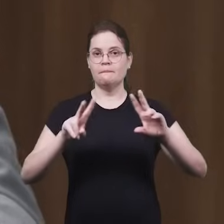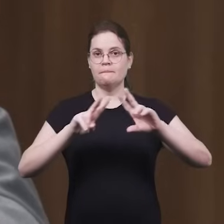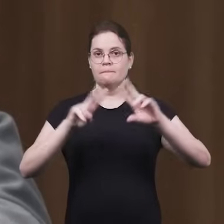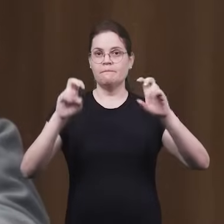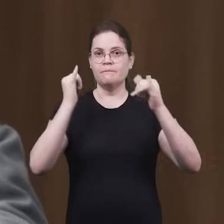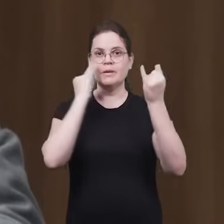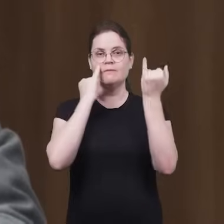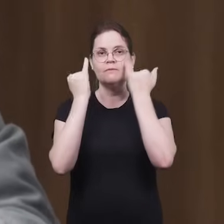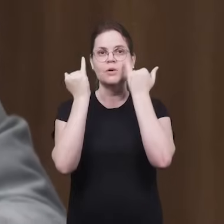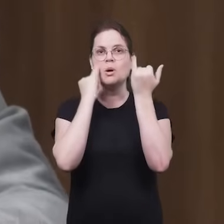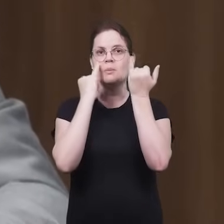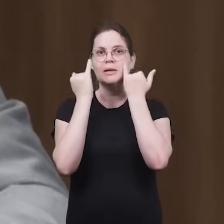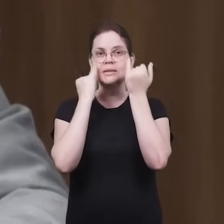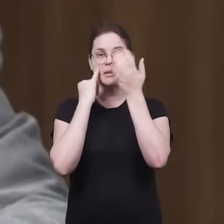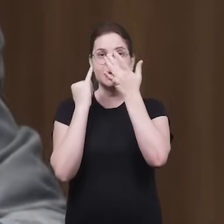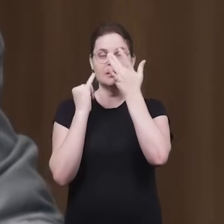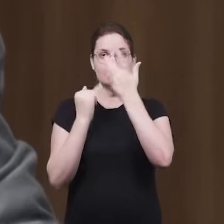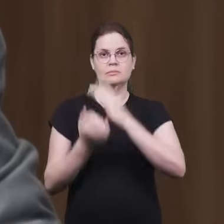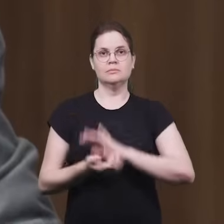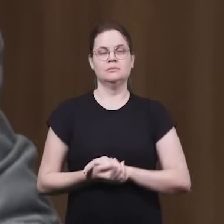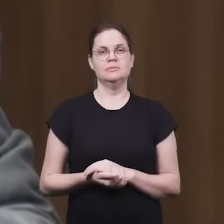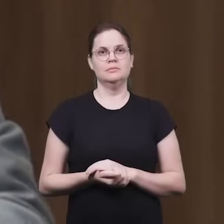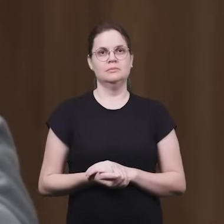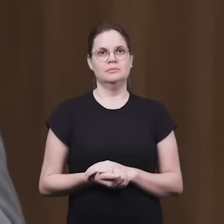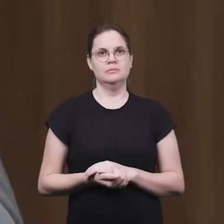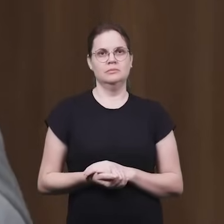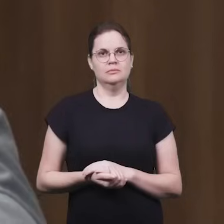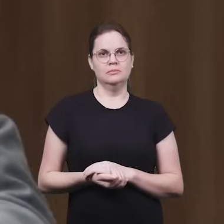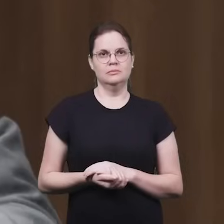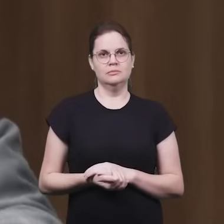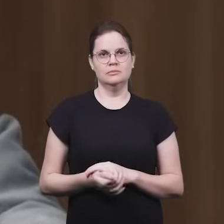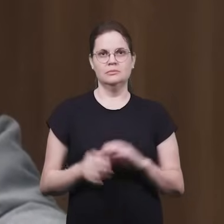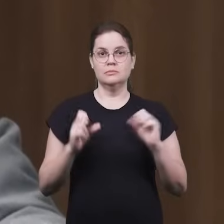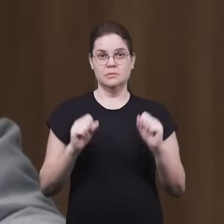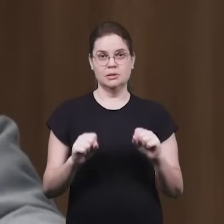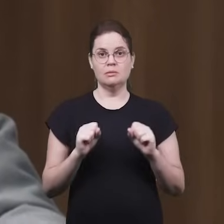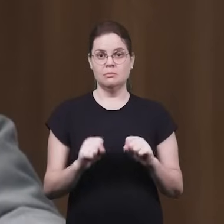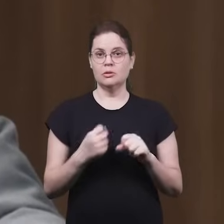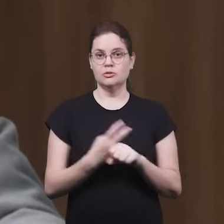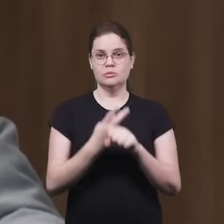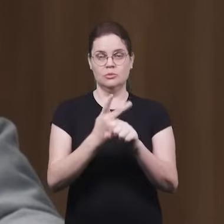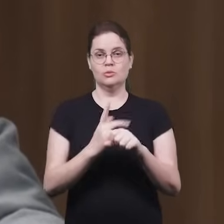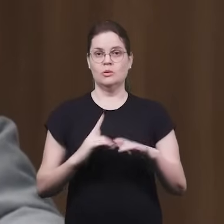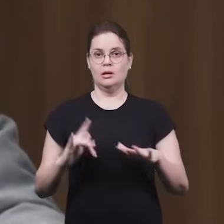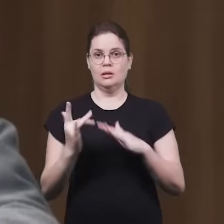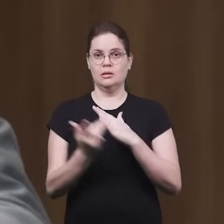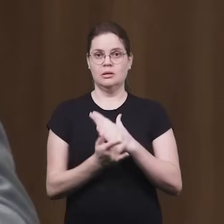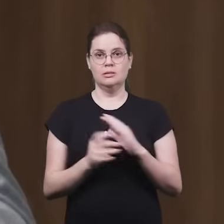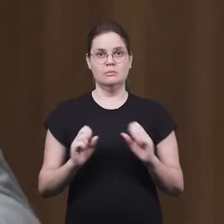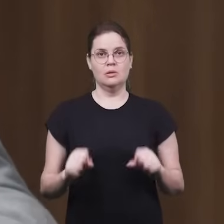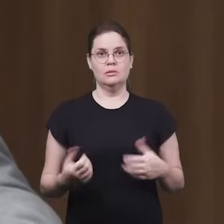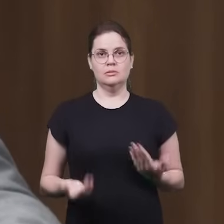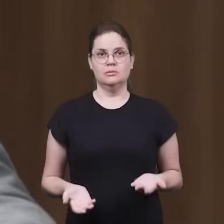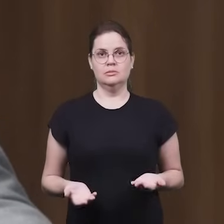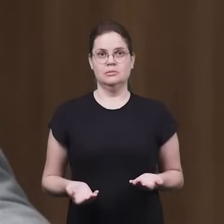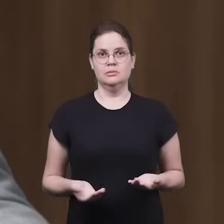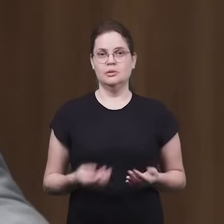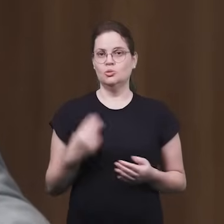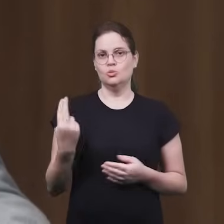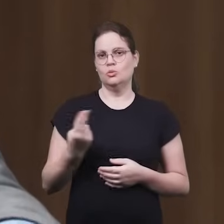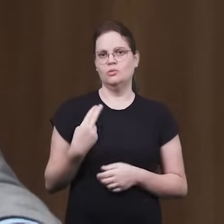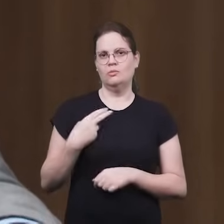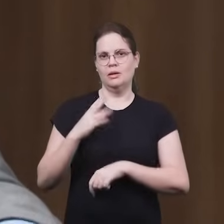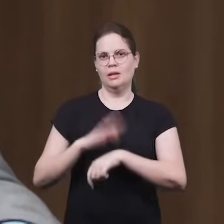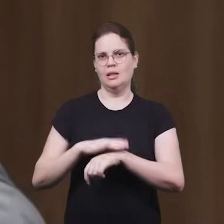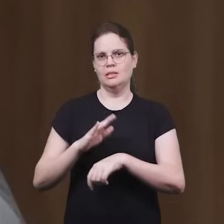de informação, de atualização, você pode buscar, porque as redes sociais estão repletas disso aí. Nós nem temos tempo aqui para falar